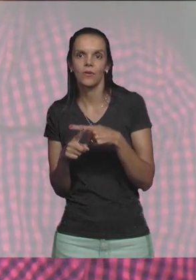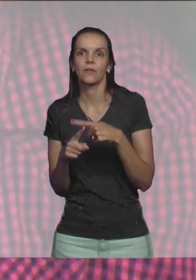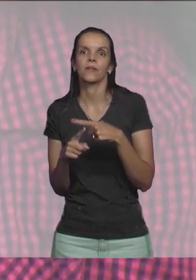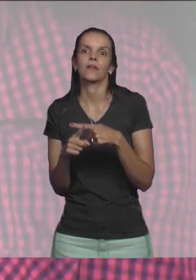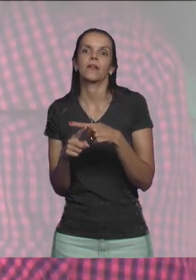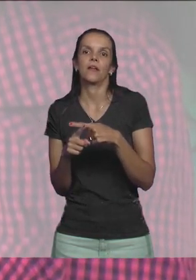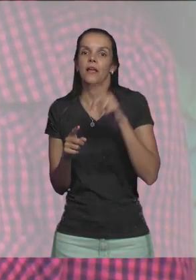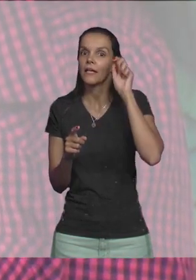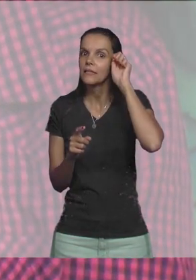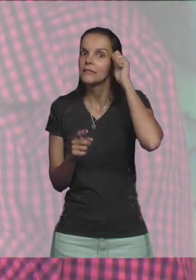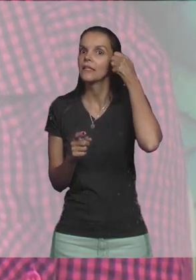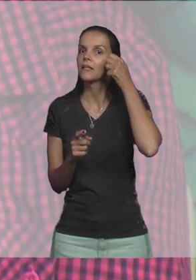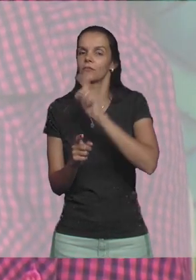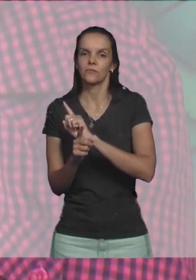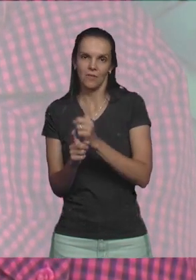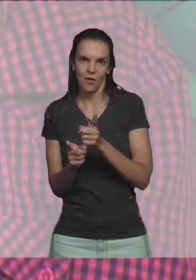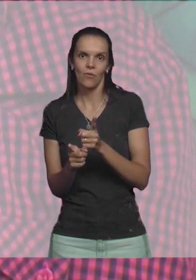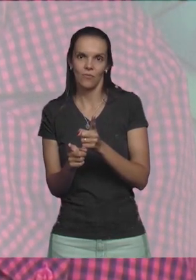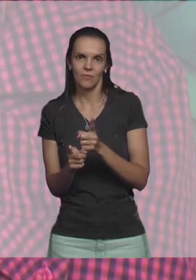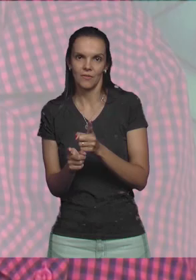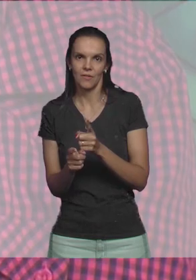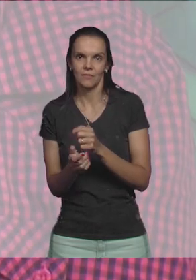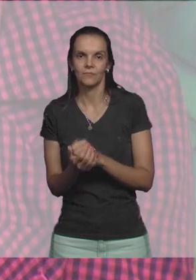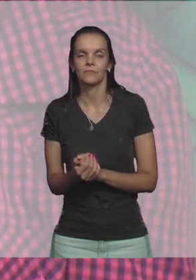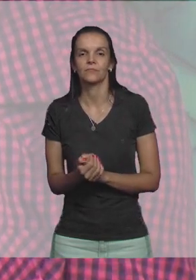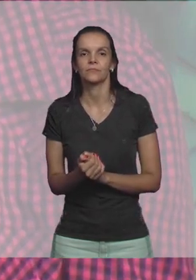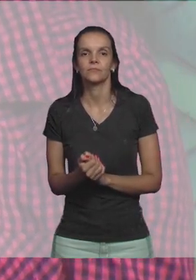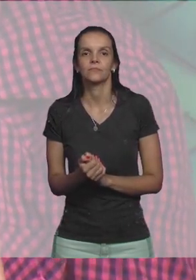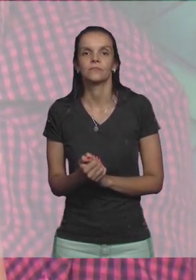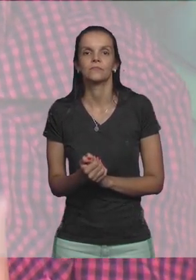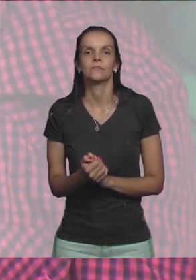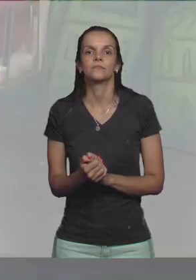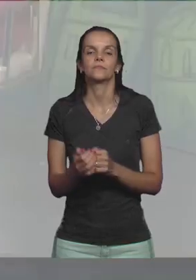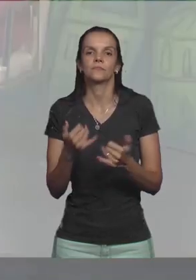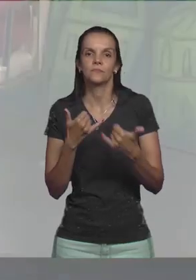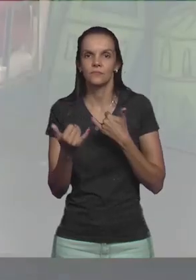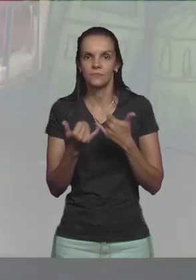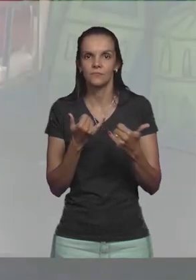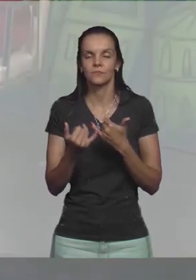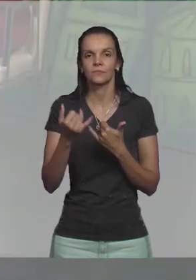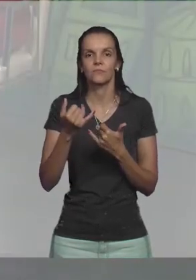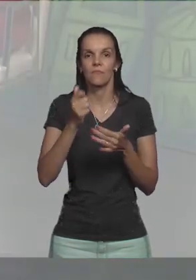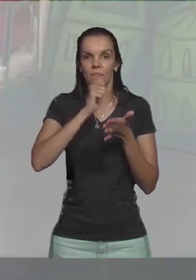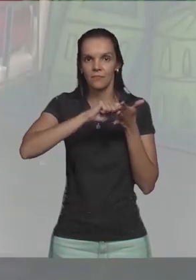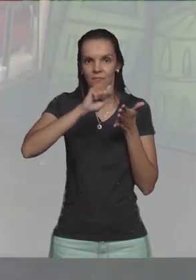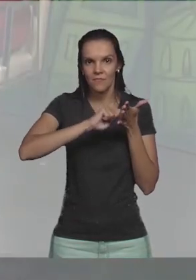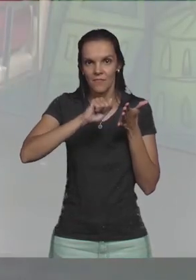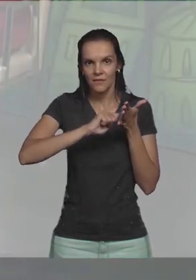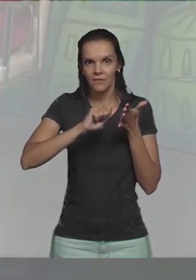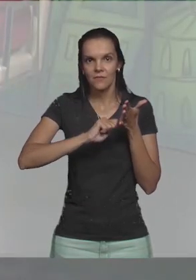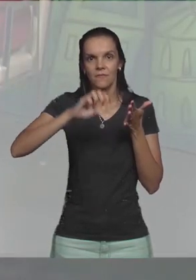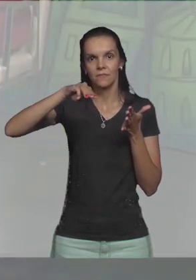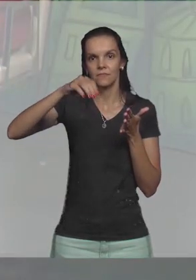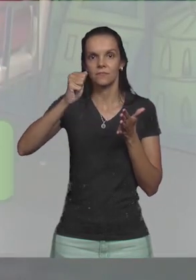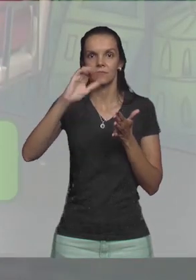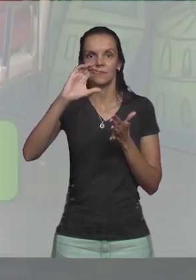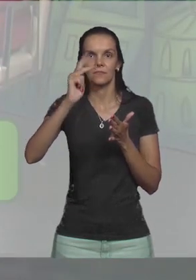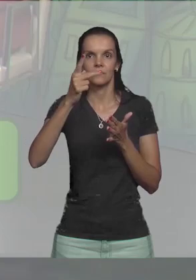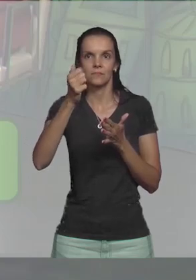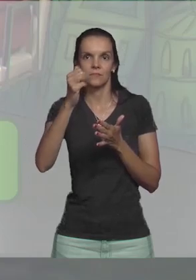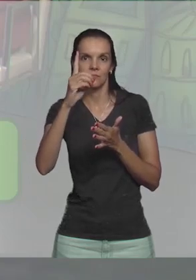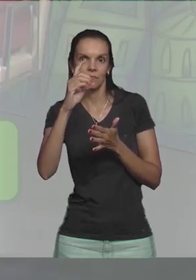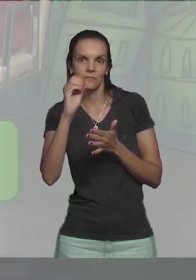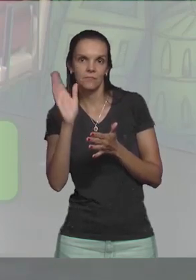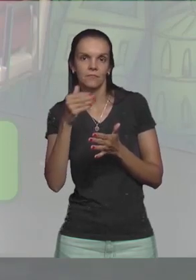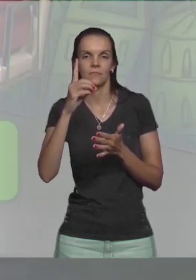Máximo um moreninho escuro, assim. Vemos o clássico exemplo do Machado de Assis, né? Grande escritor, que a gente vai descobrir que é negro quando a gente entra